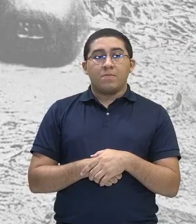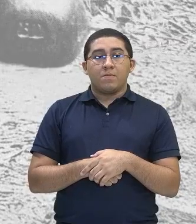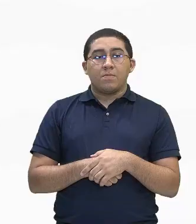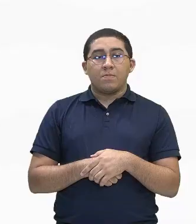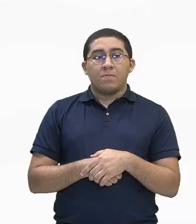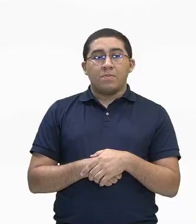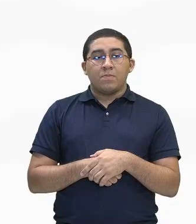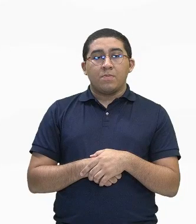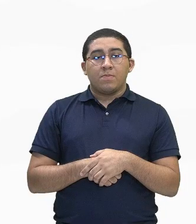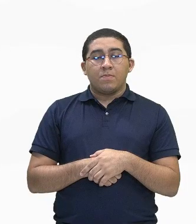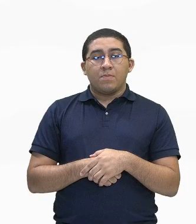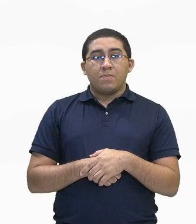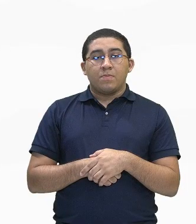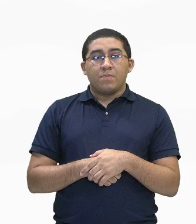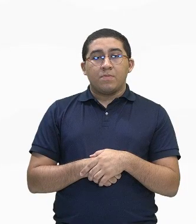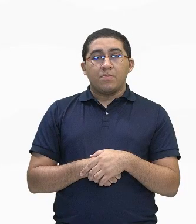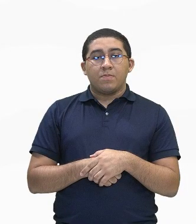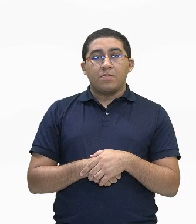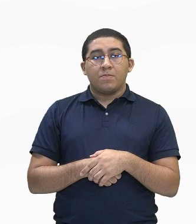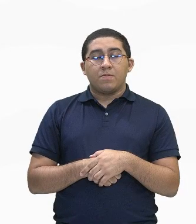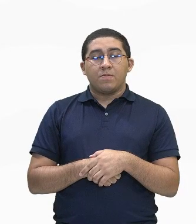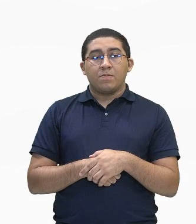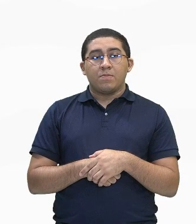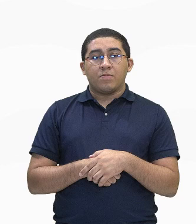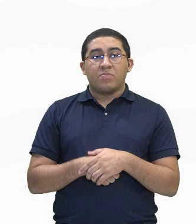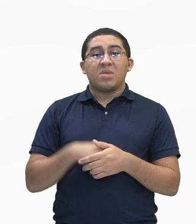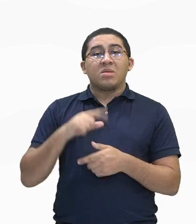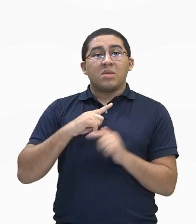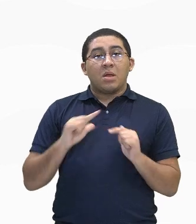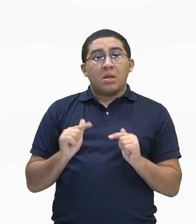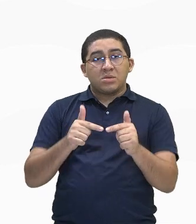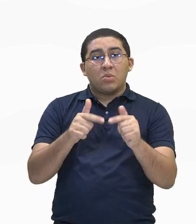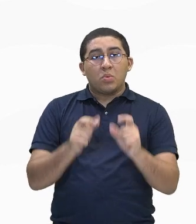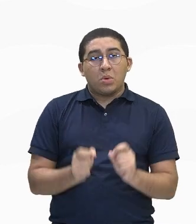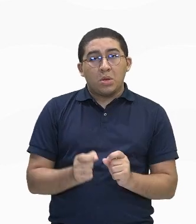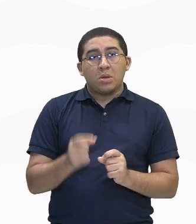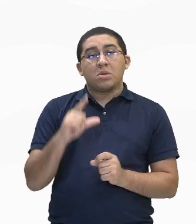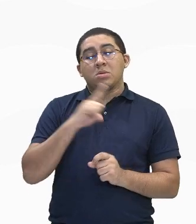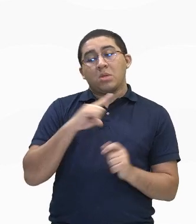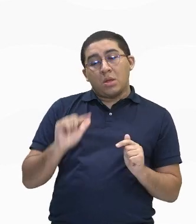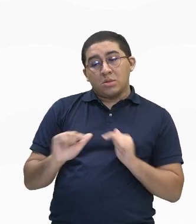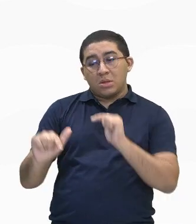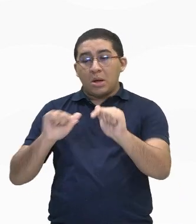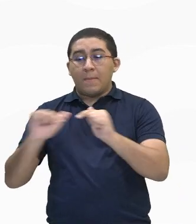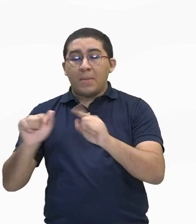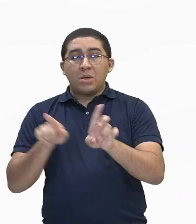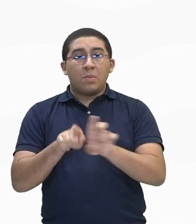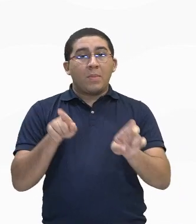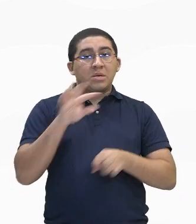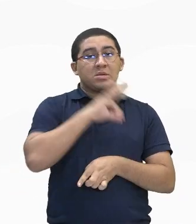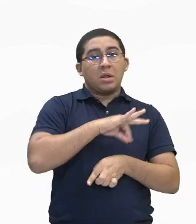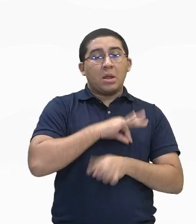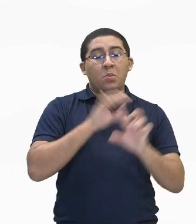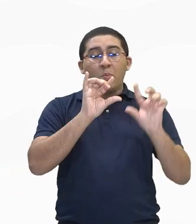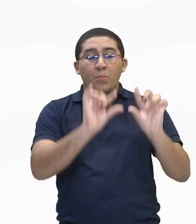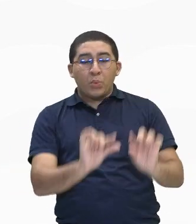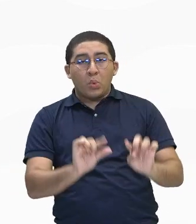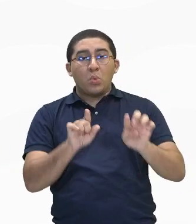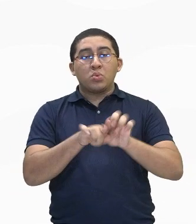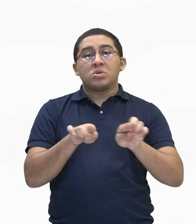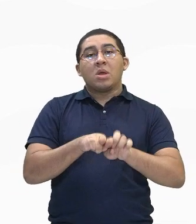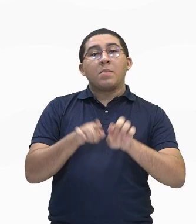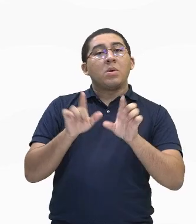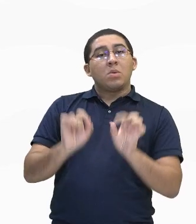gente, vai ser marcado aí por atividades de baixa remuneração e também uma precarização